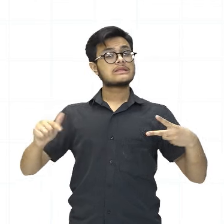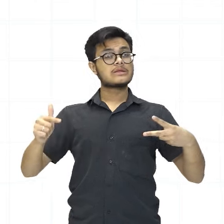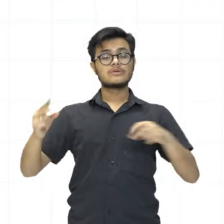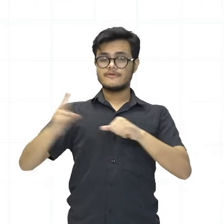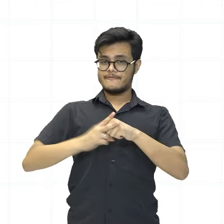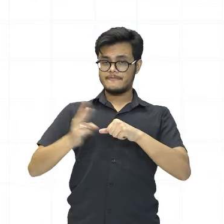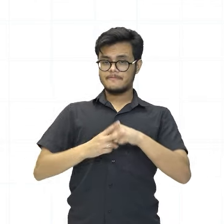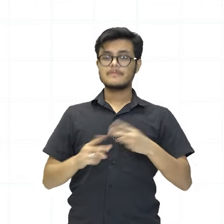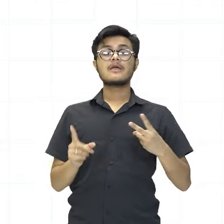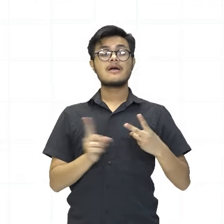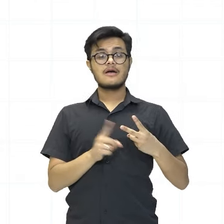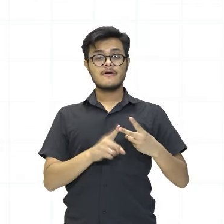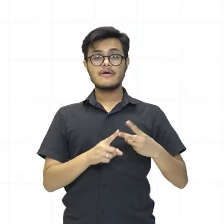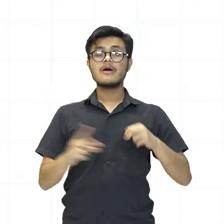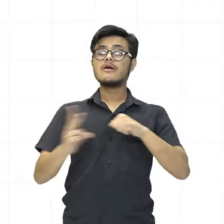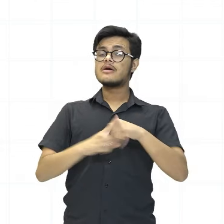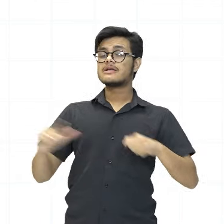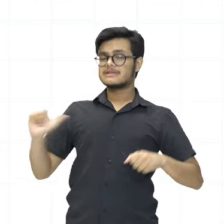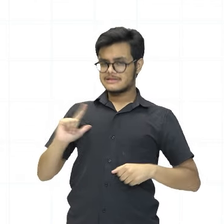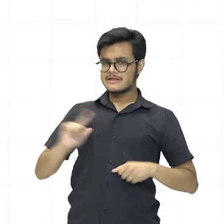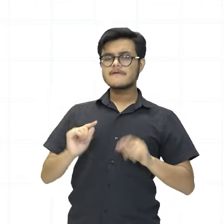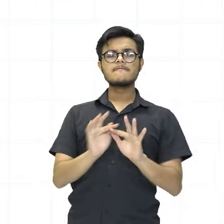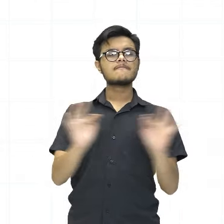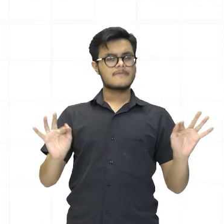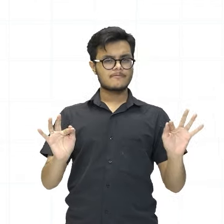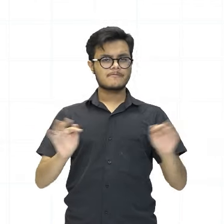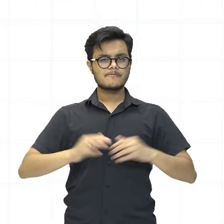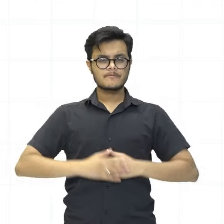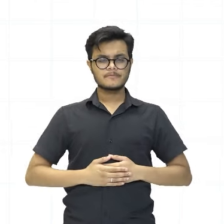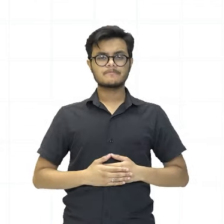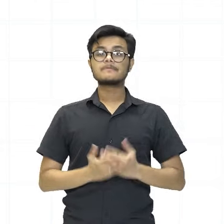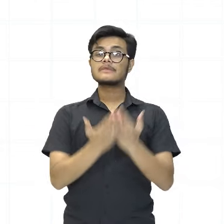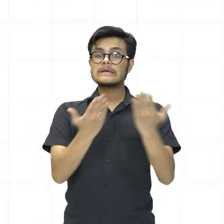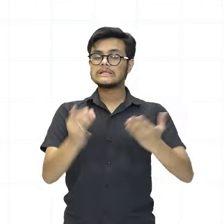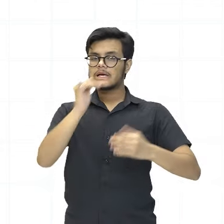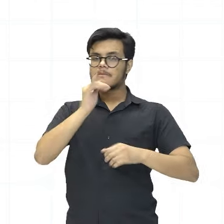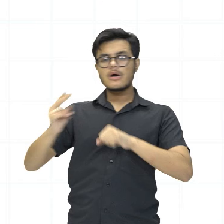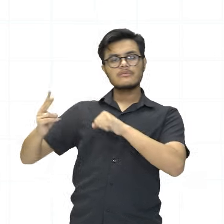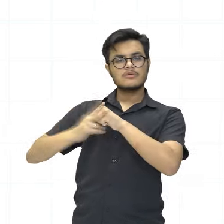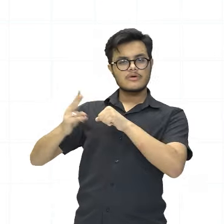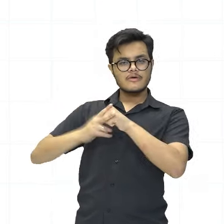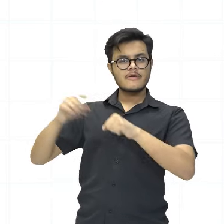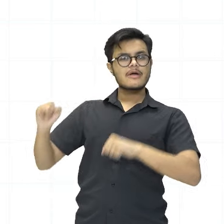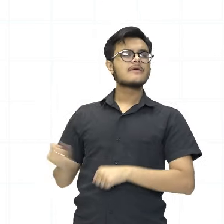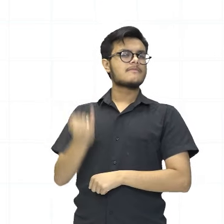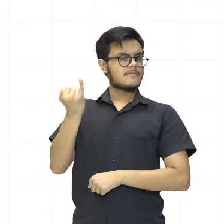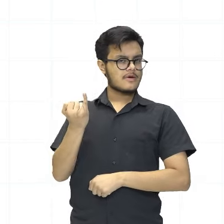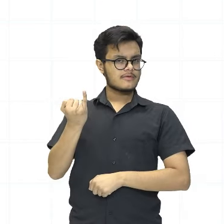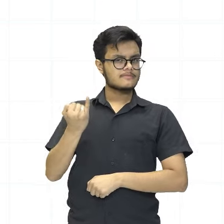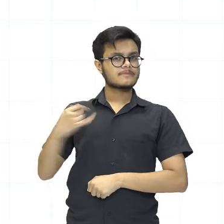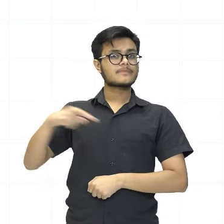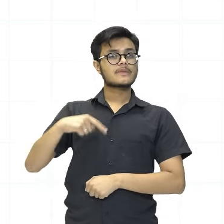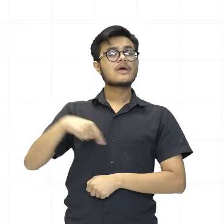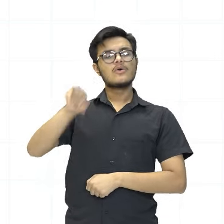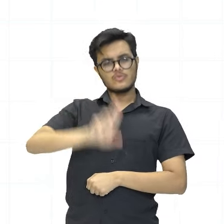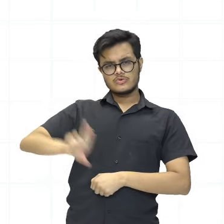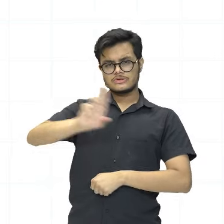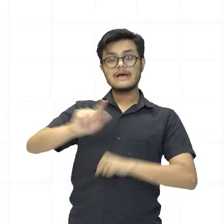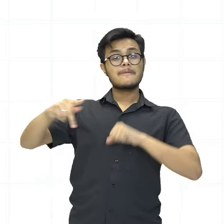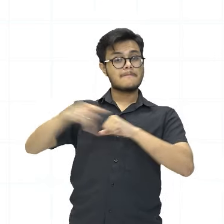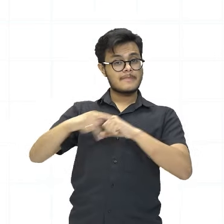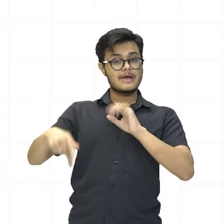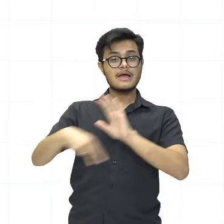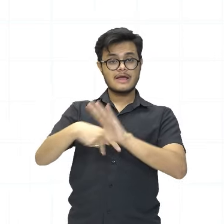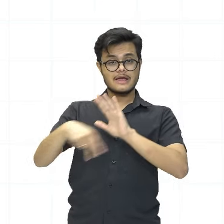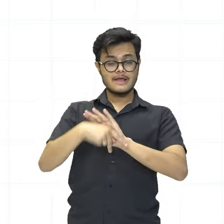verbo e o sintagma verbal possui verbo ou seja o verbo vai estar no predicado